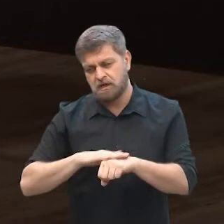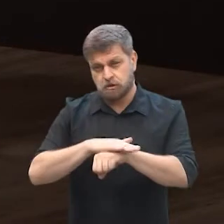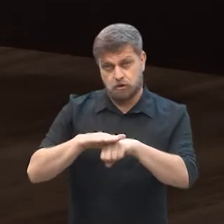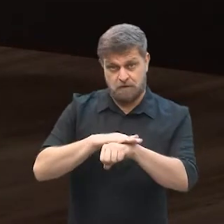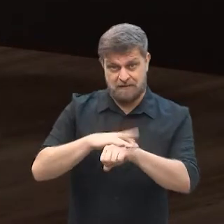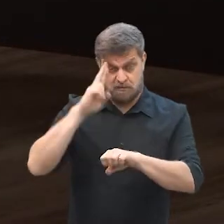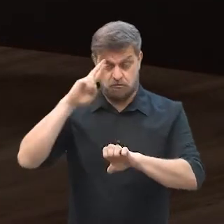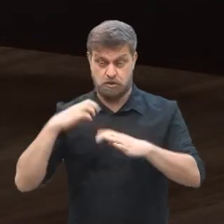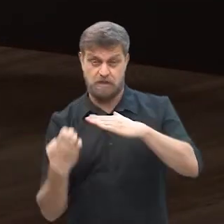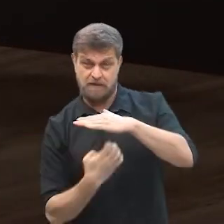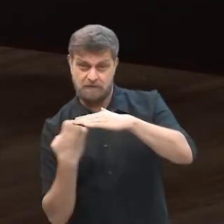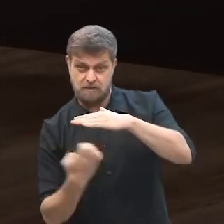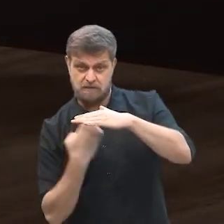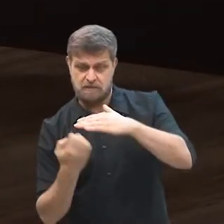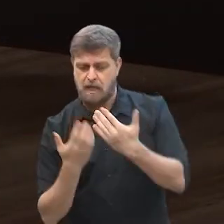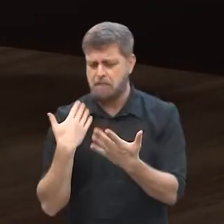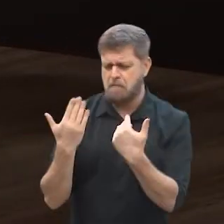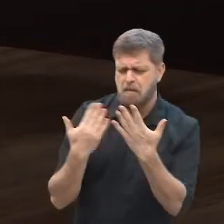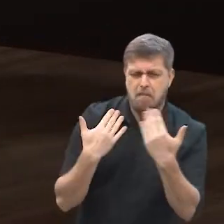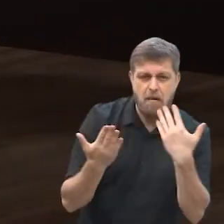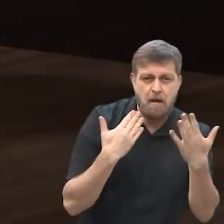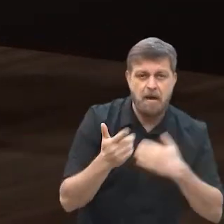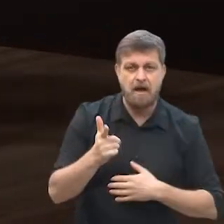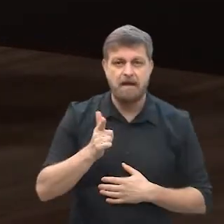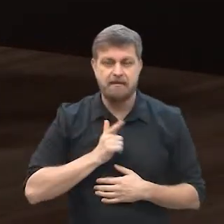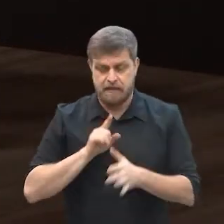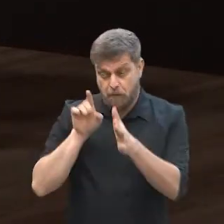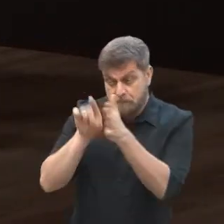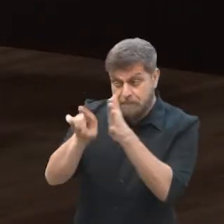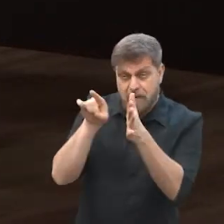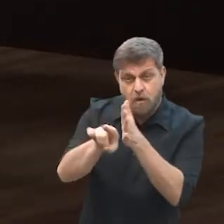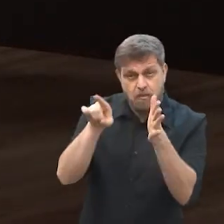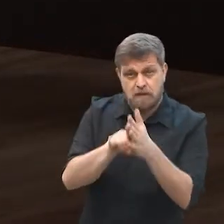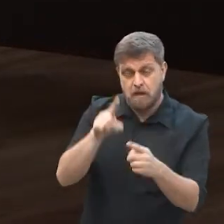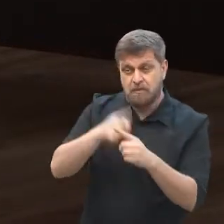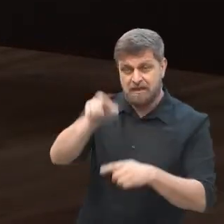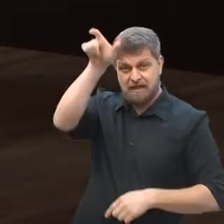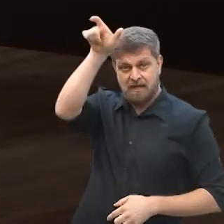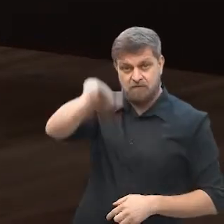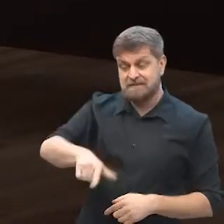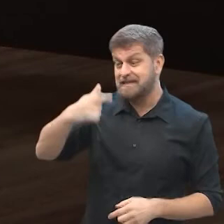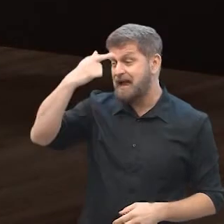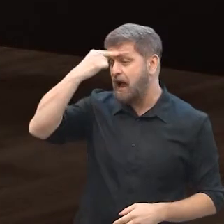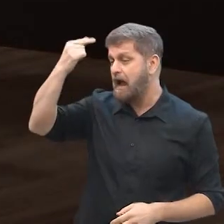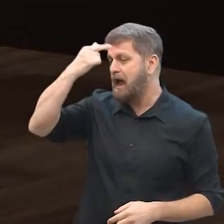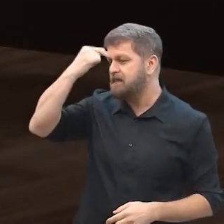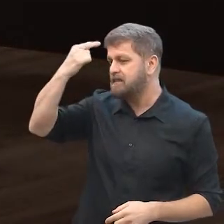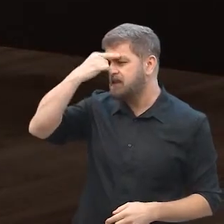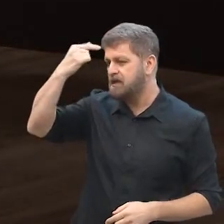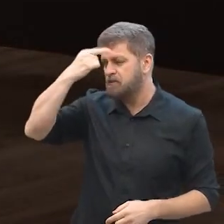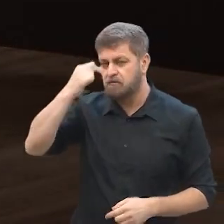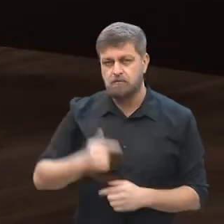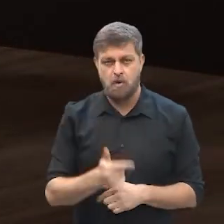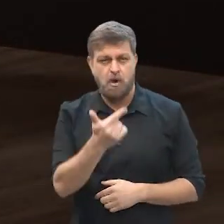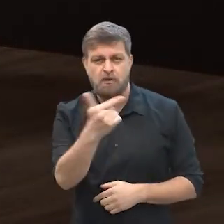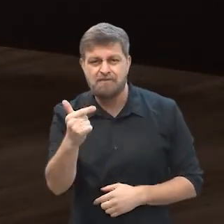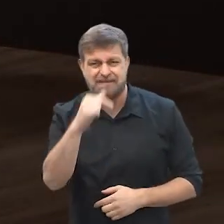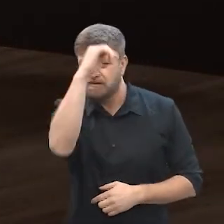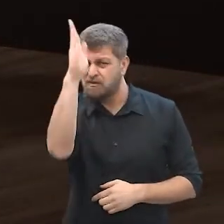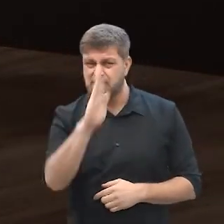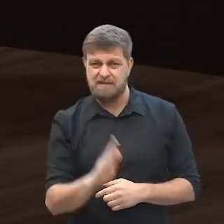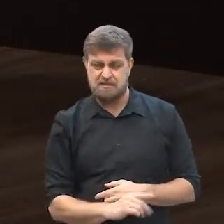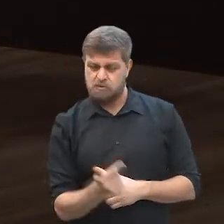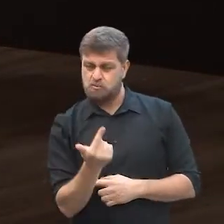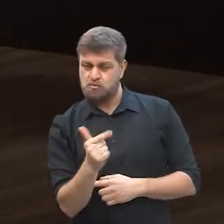muitos empreendedores e inclusive, estou perguntando por que o senhor é um acadêmico. Não existe ainda no Brasil